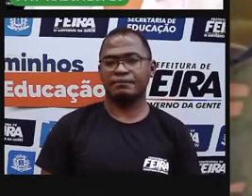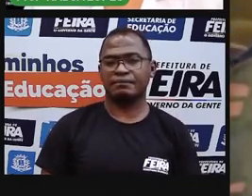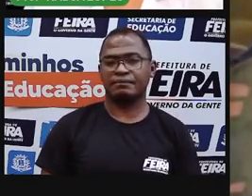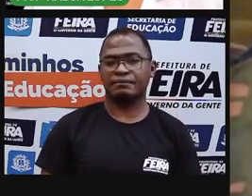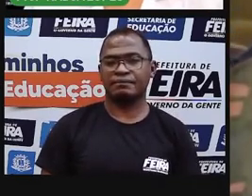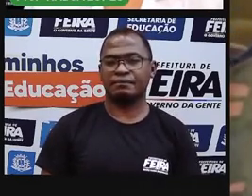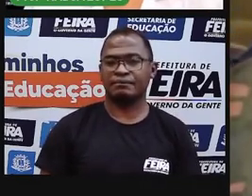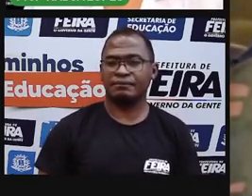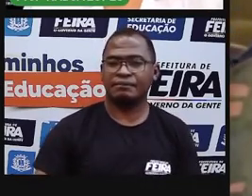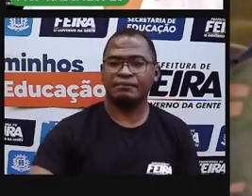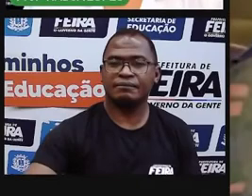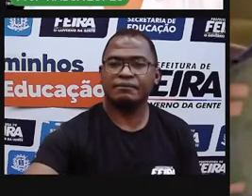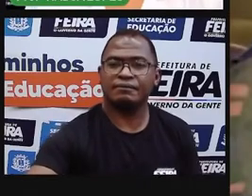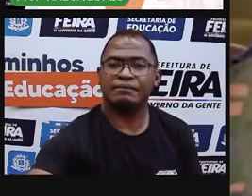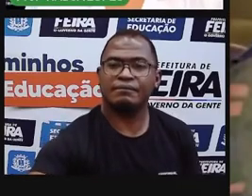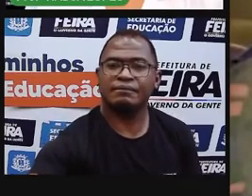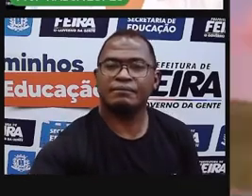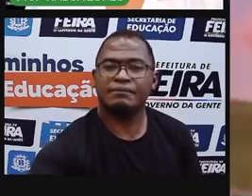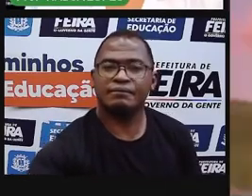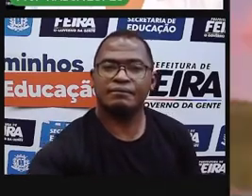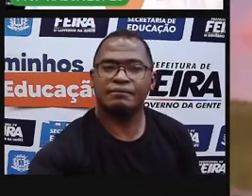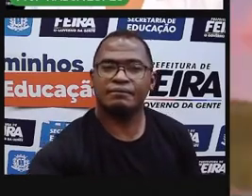E aí